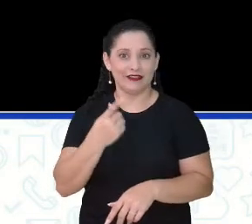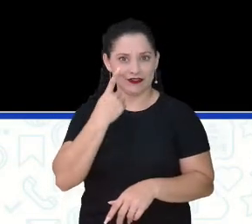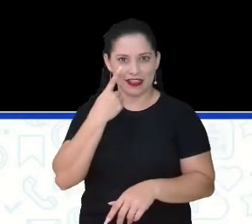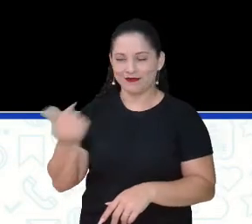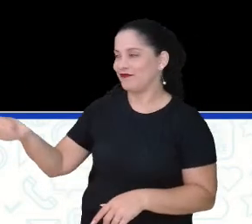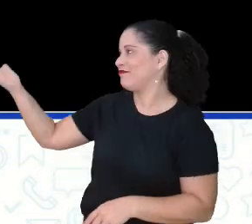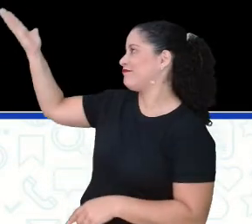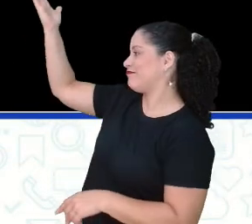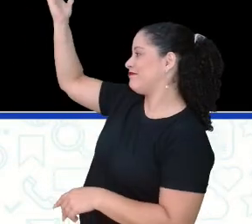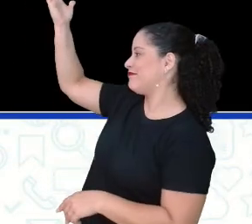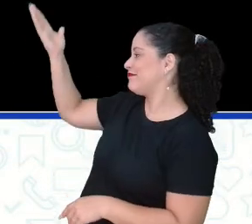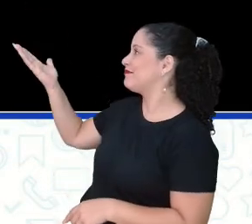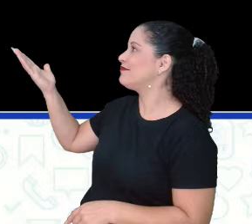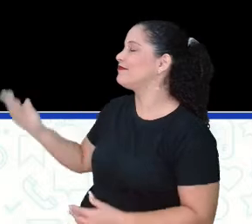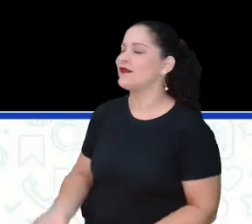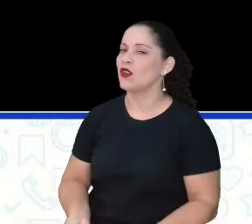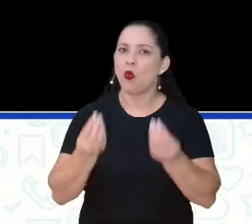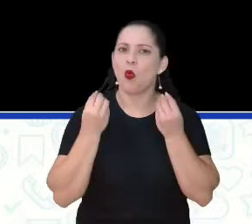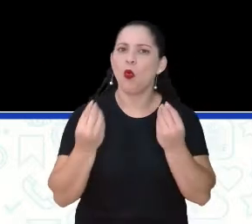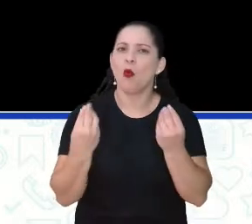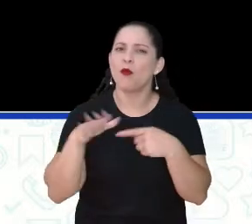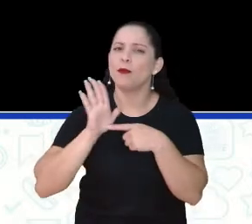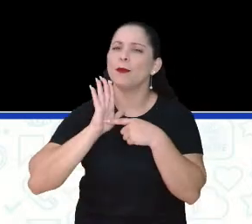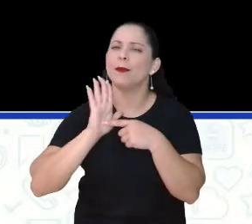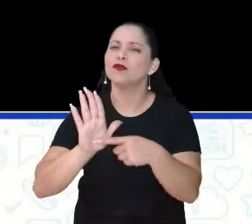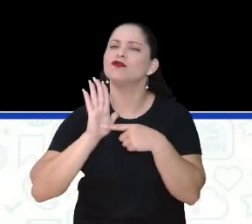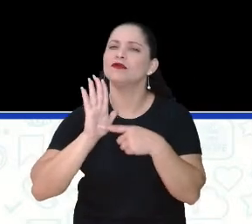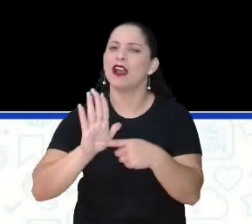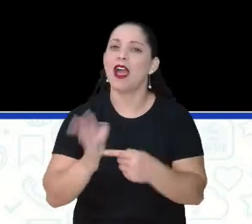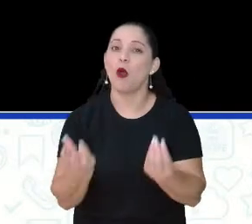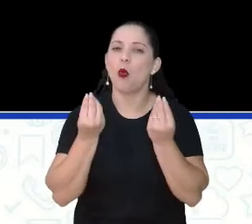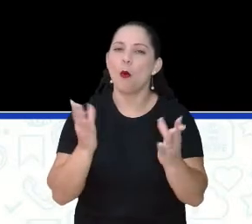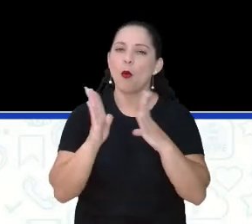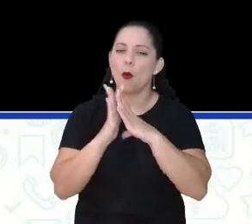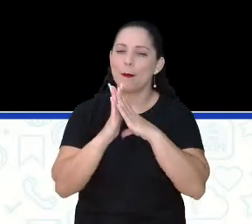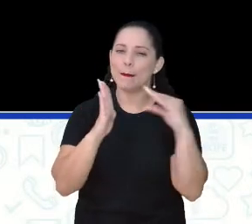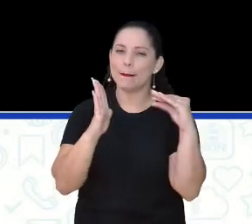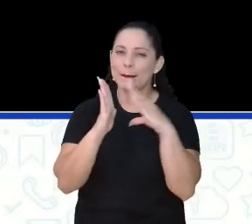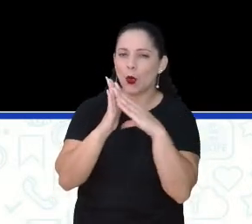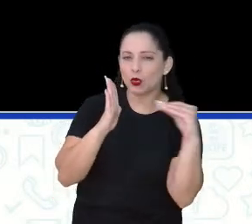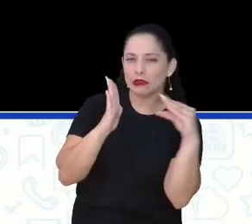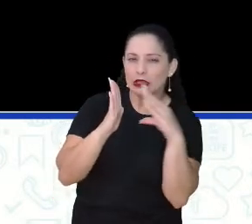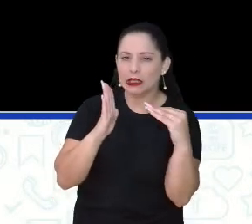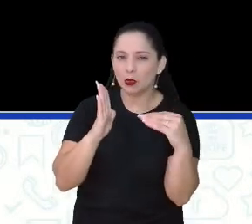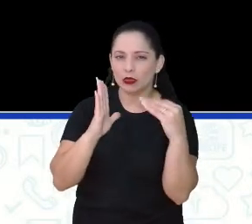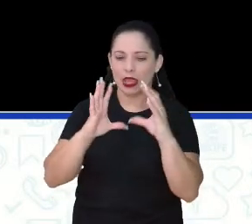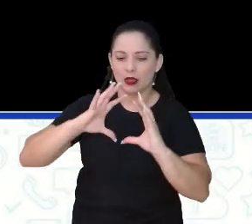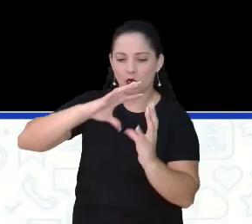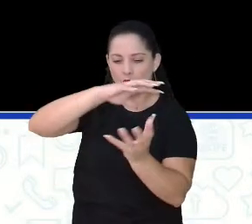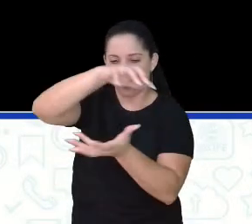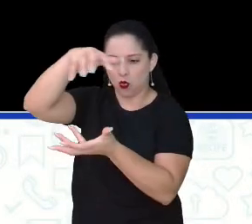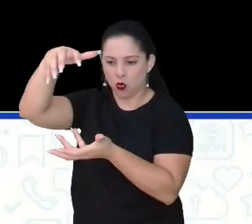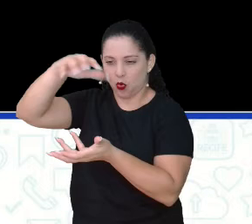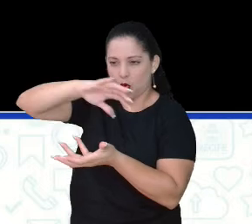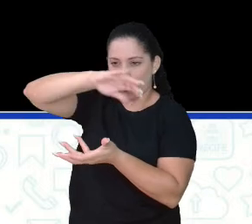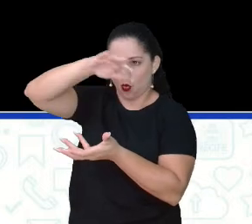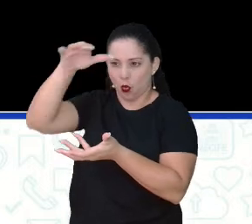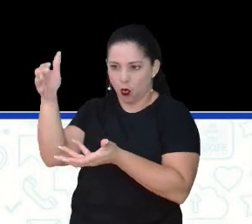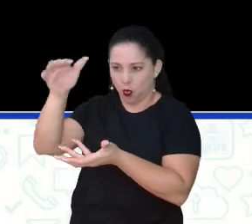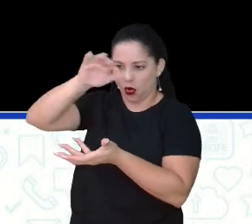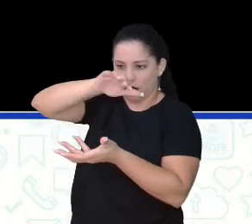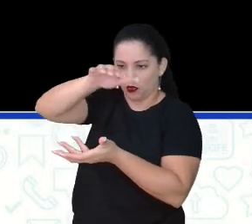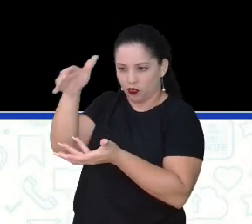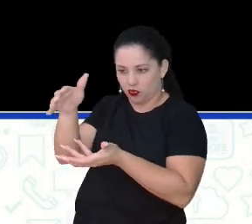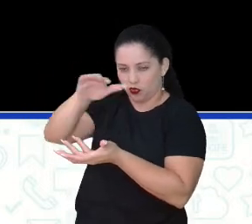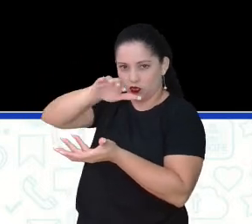é que a gente poderia representar, fazer um modelo dessas camadas. E aí, eu trouxe aqui